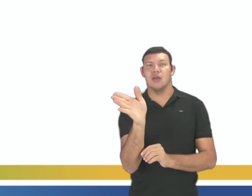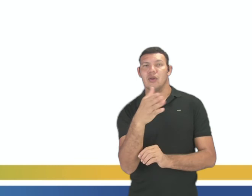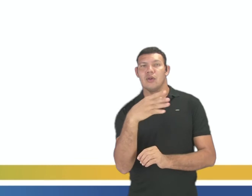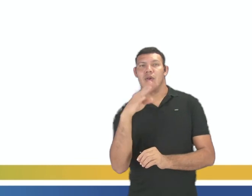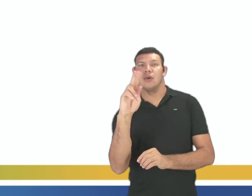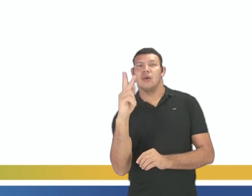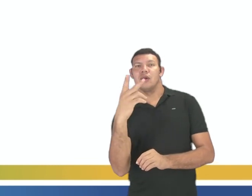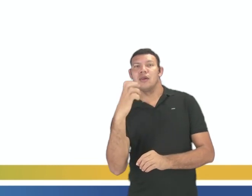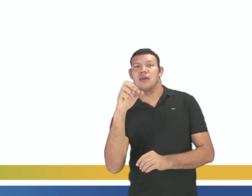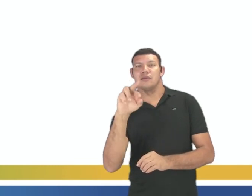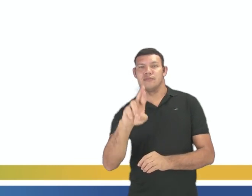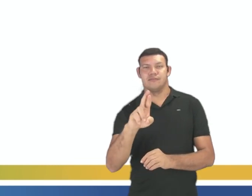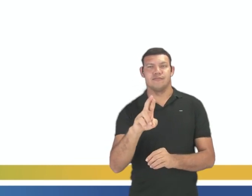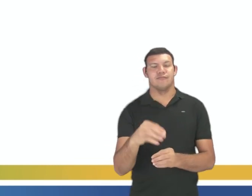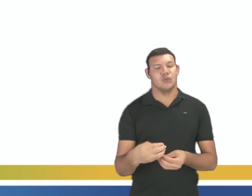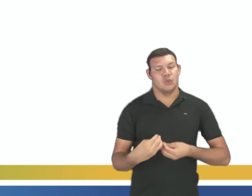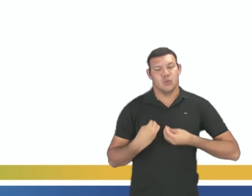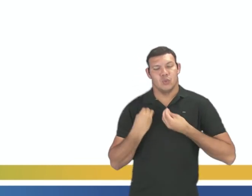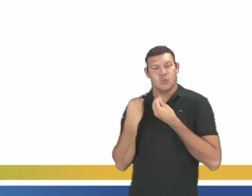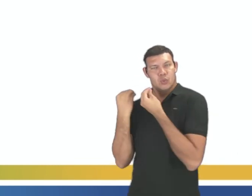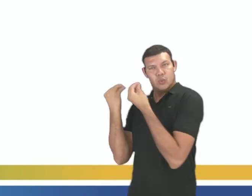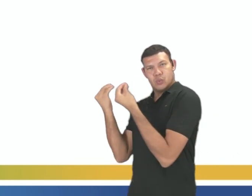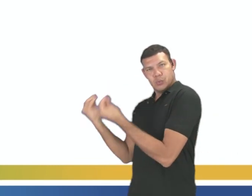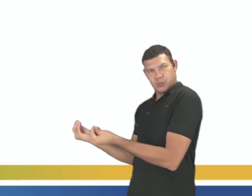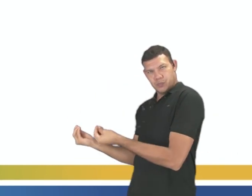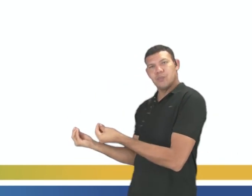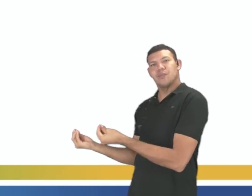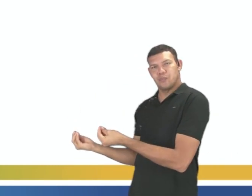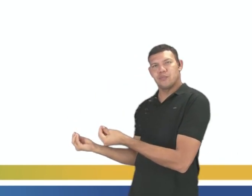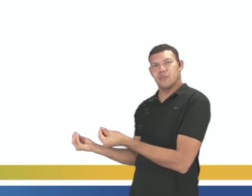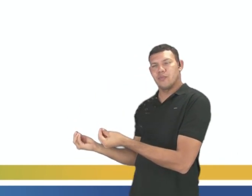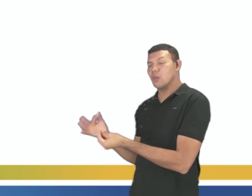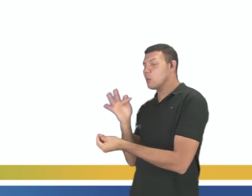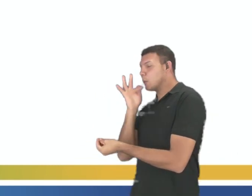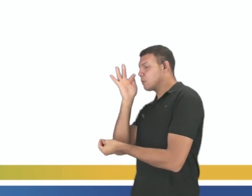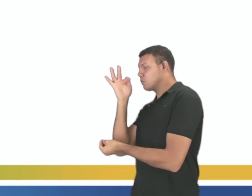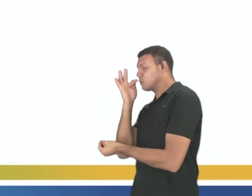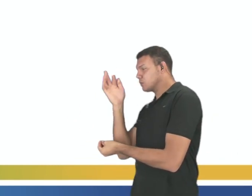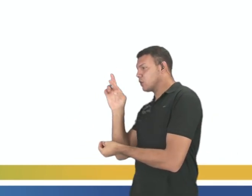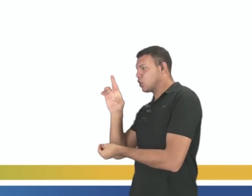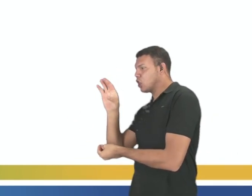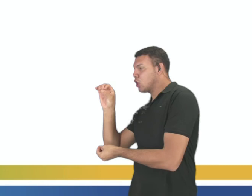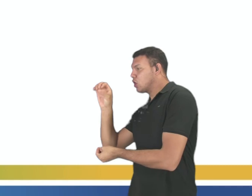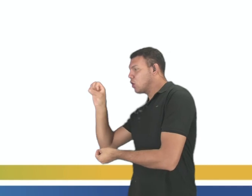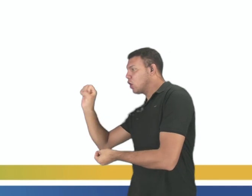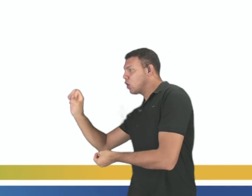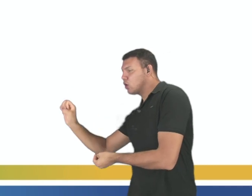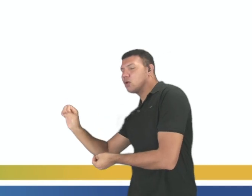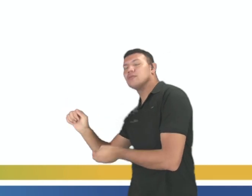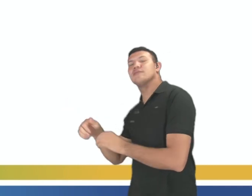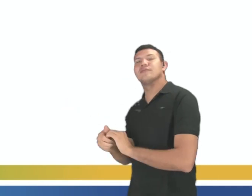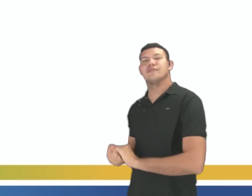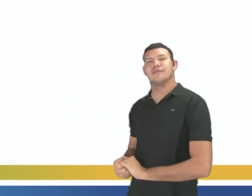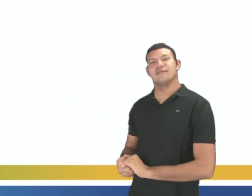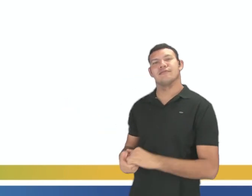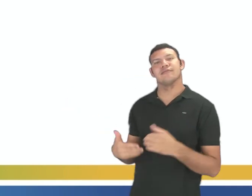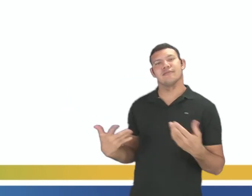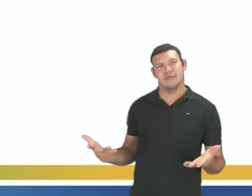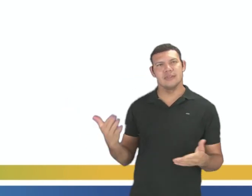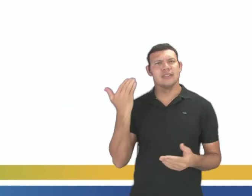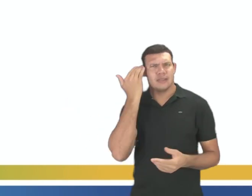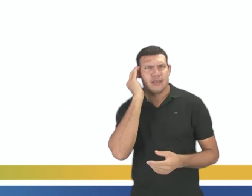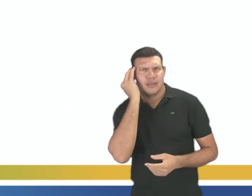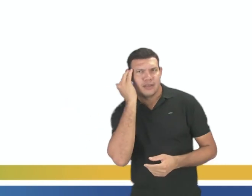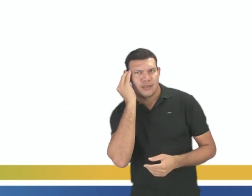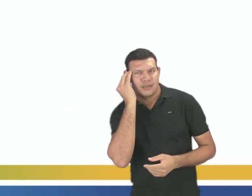they, para a mãe, she. O pronome objeto, them, e para a mãe, her. Entenderam?